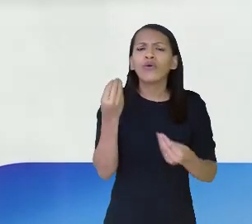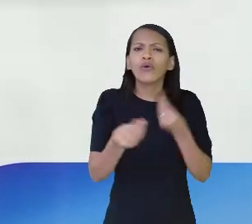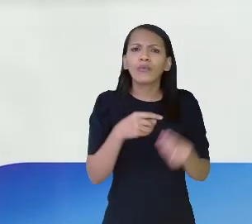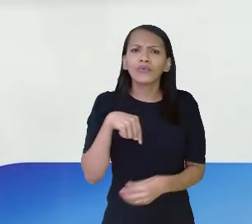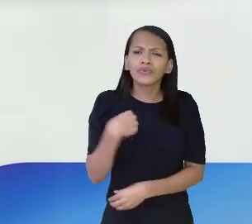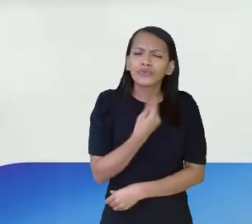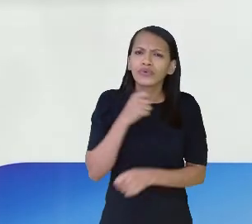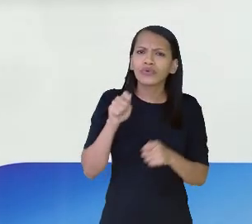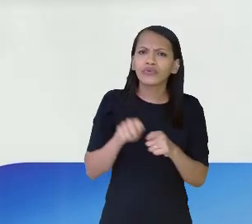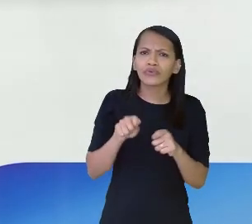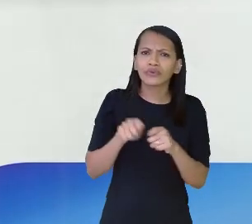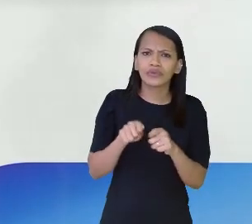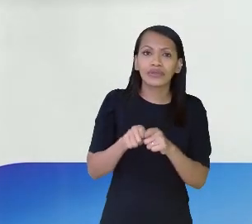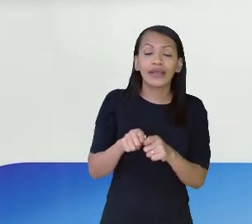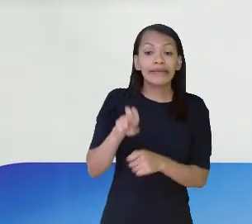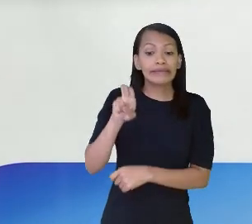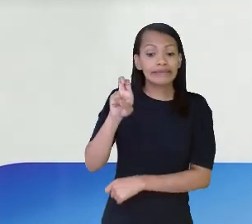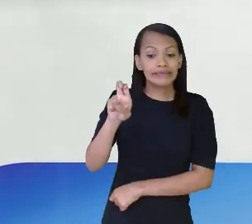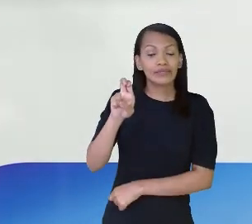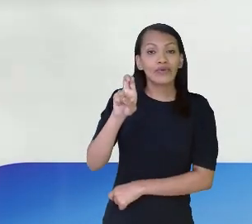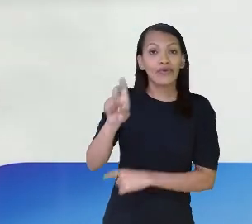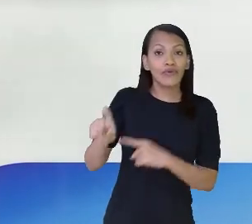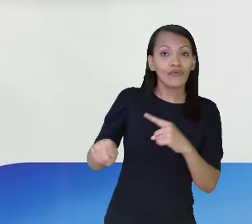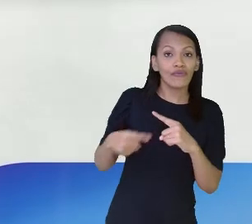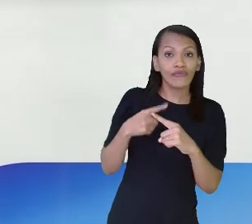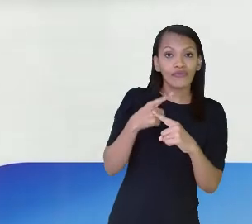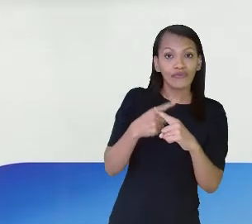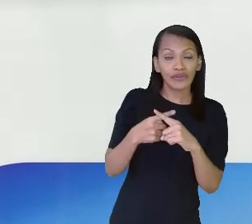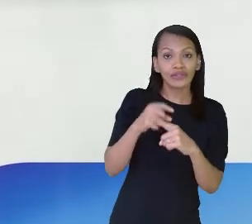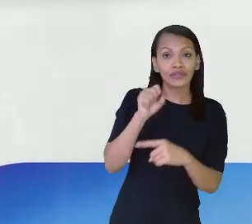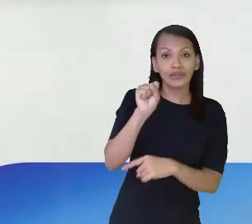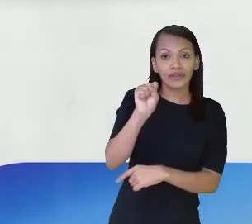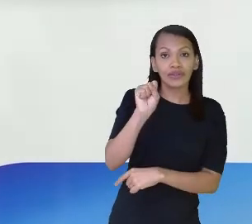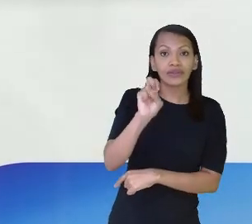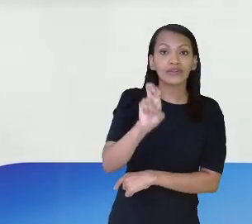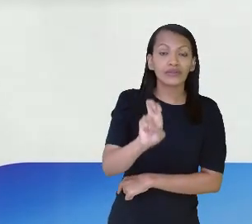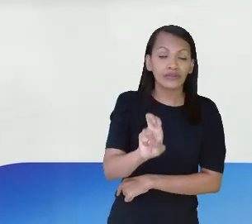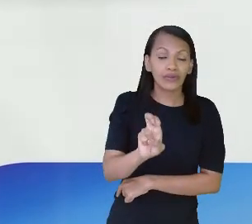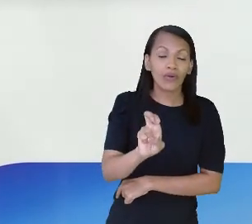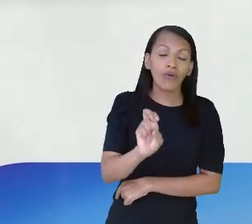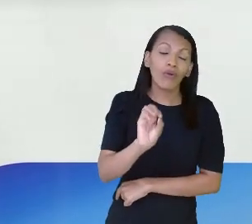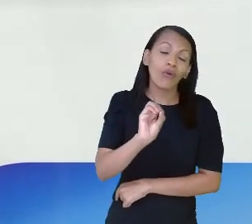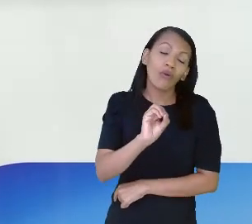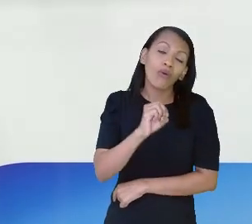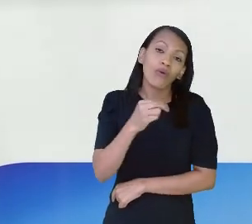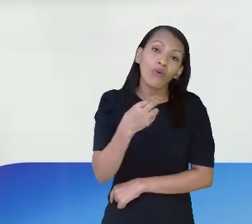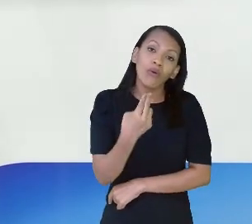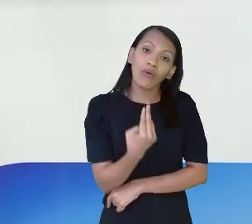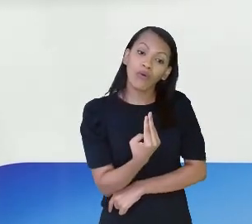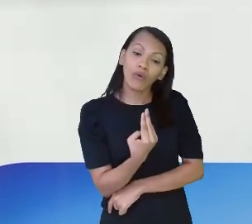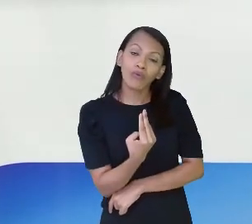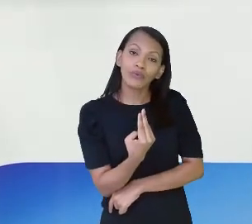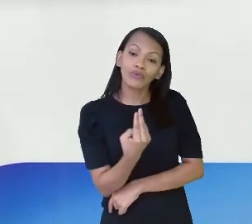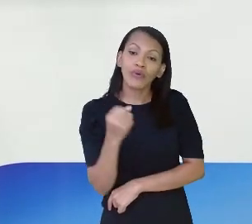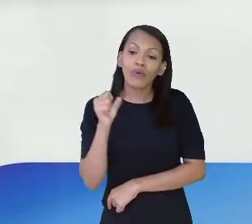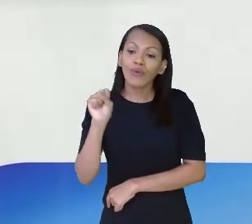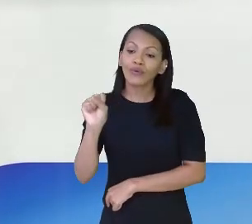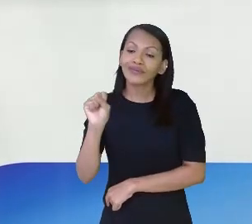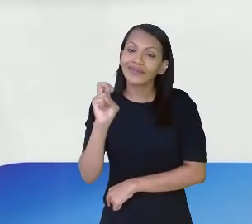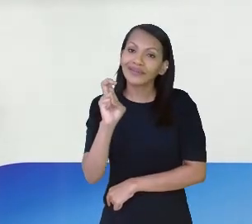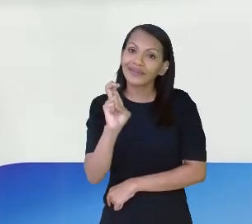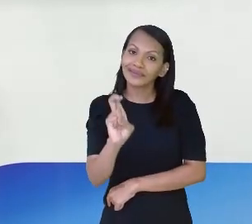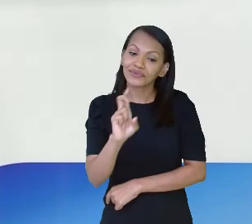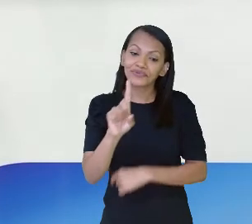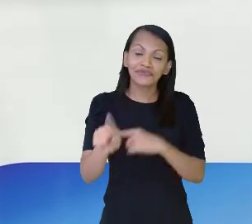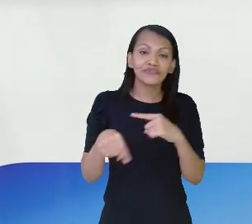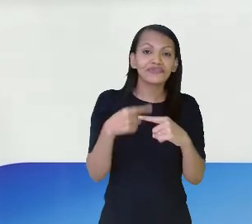montaria? 5 vezes 85 ou 85 vezes 5? Como ficaria?